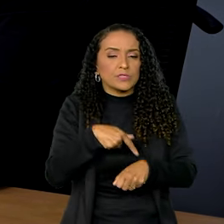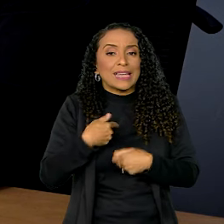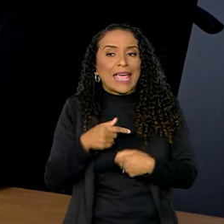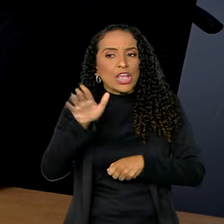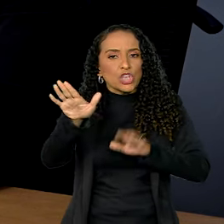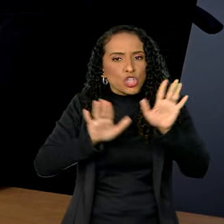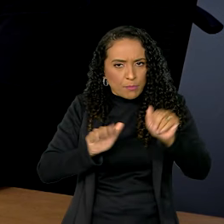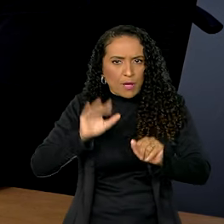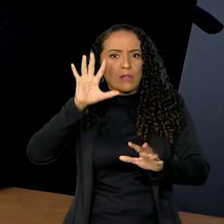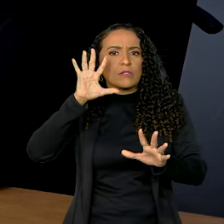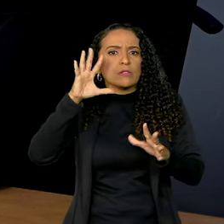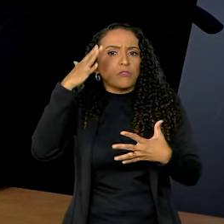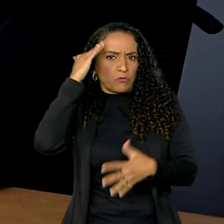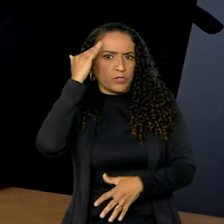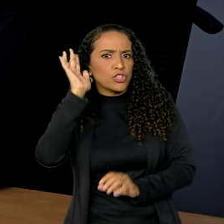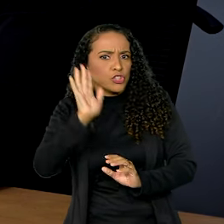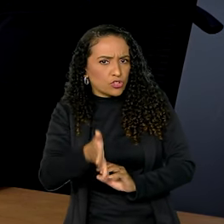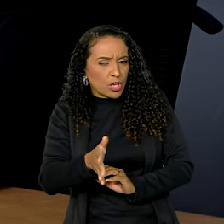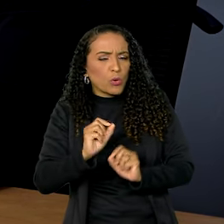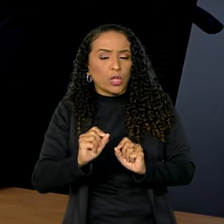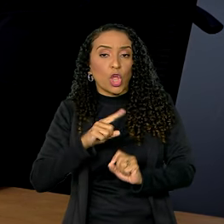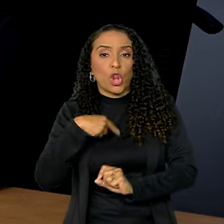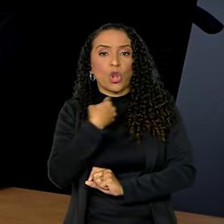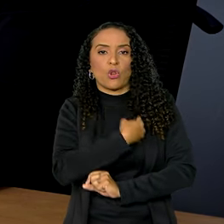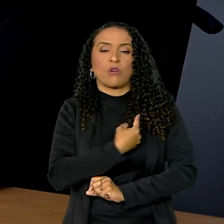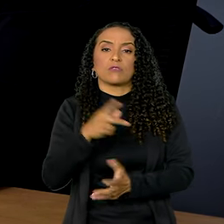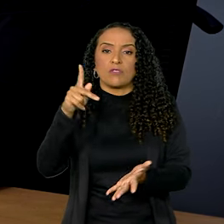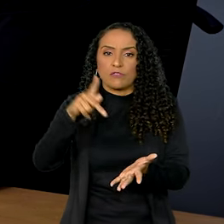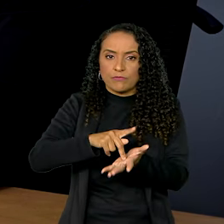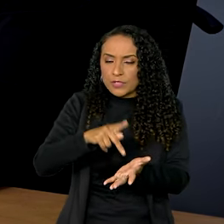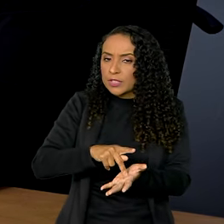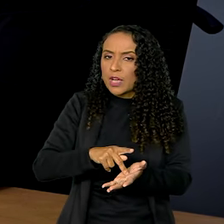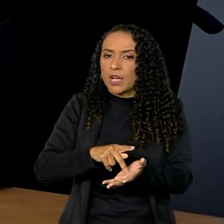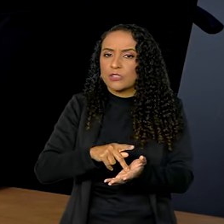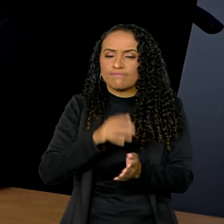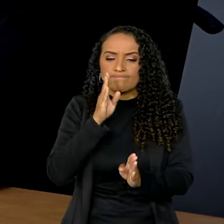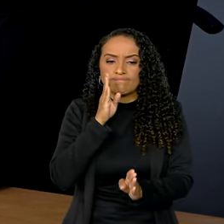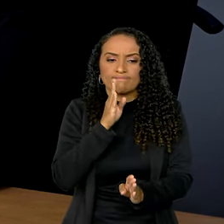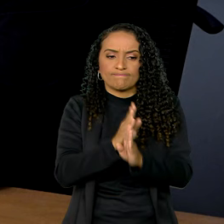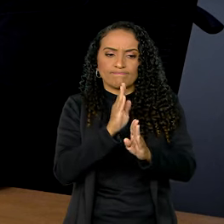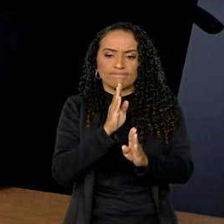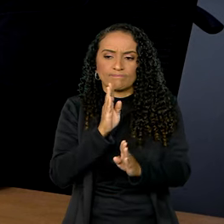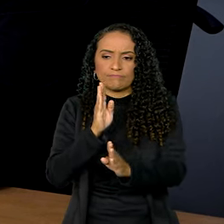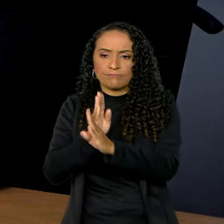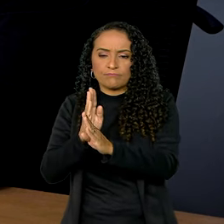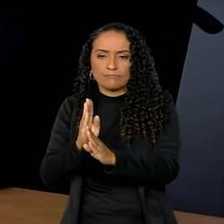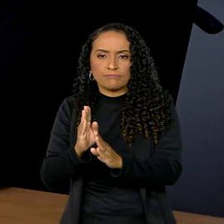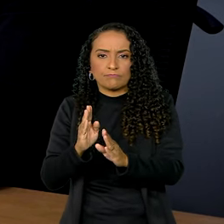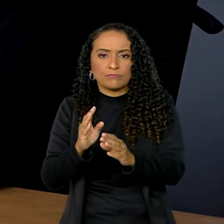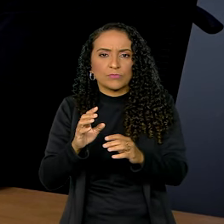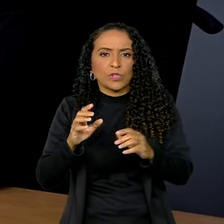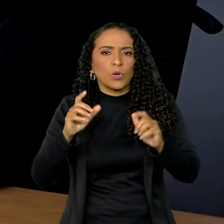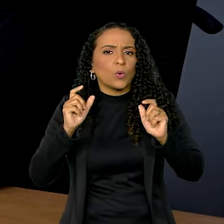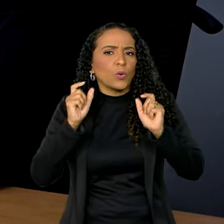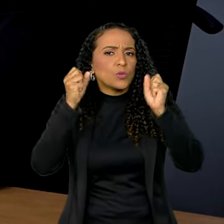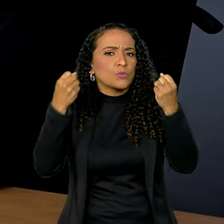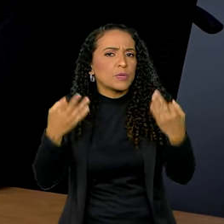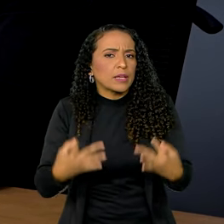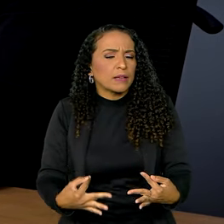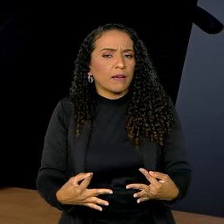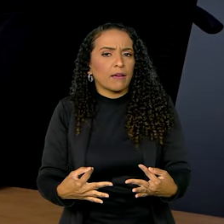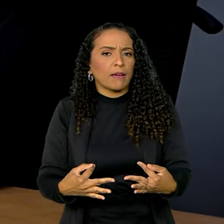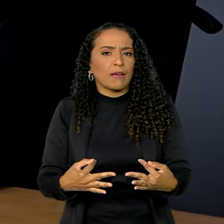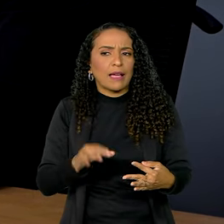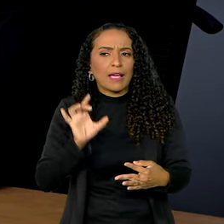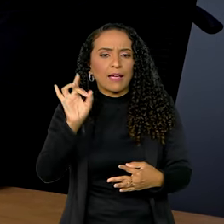chamado foi entendido era que nós realmente encontrássemos os pontos de convergência explicámos